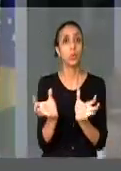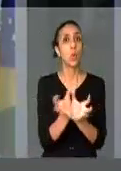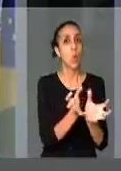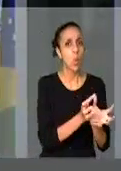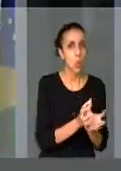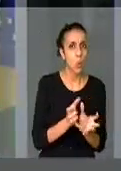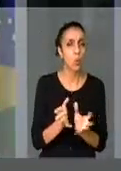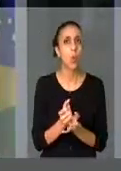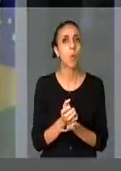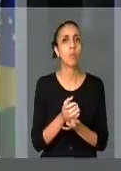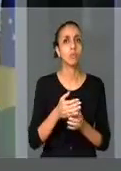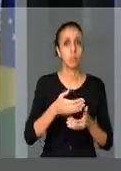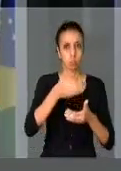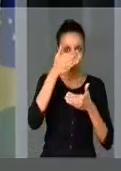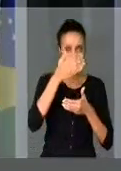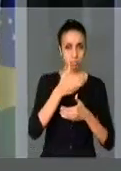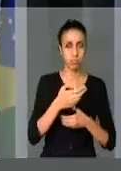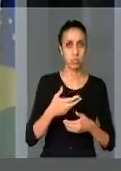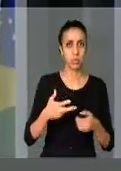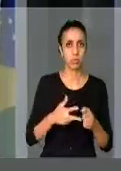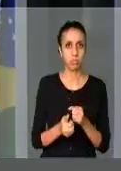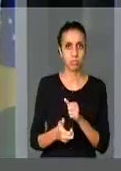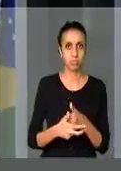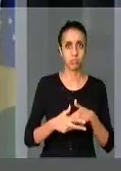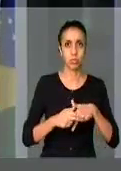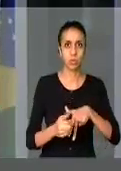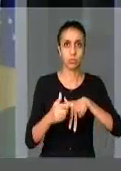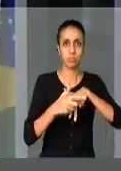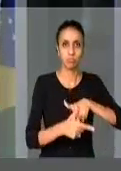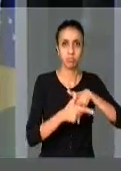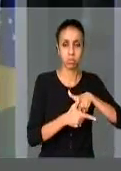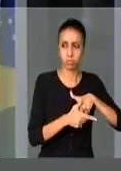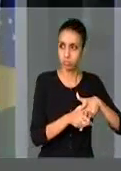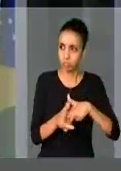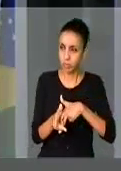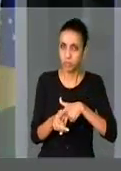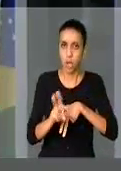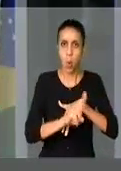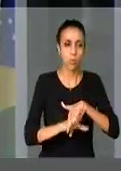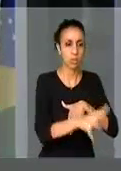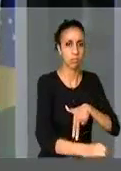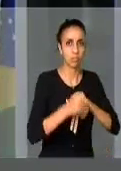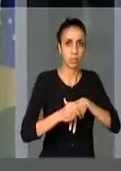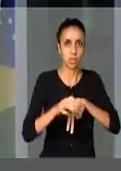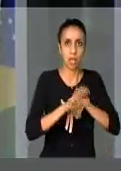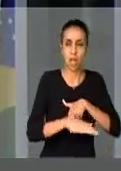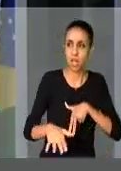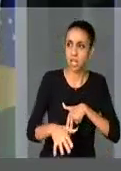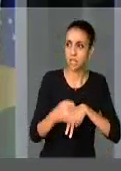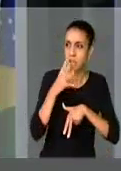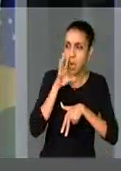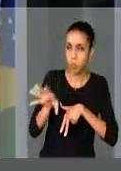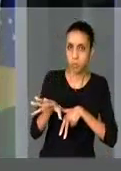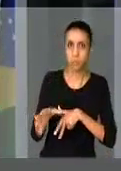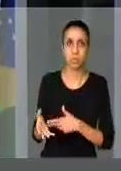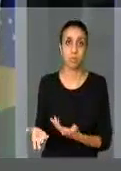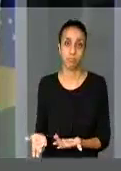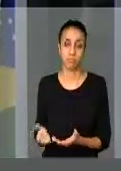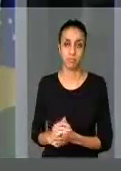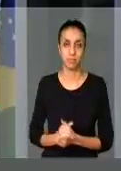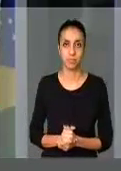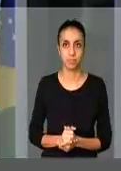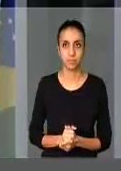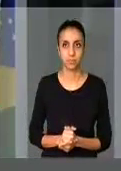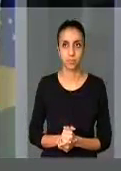como escudo humano no conflito para terem pretexto de acusar as forças de segurança.